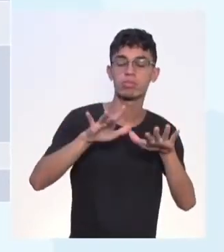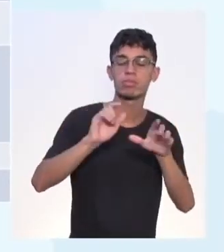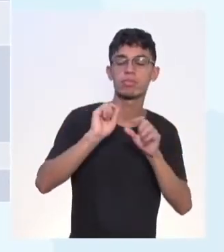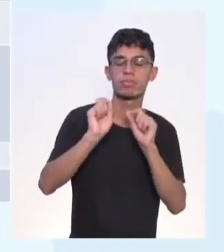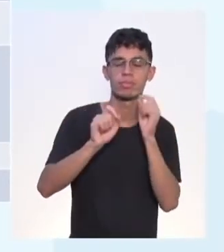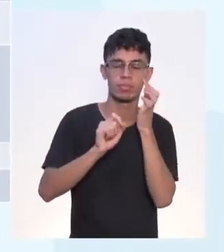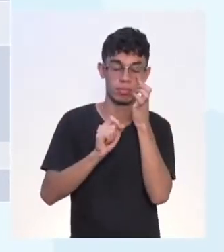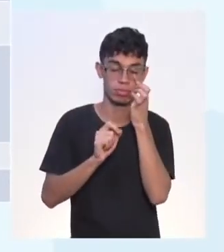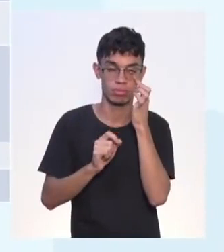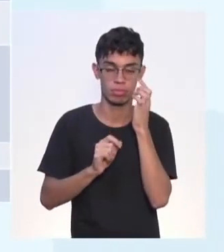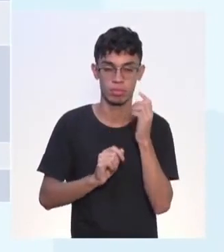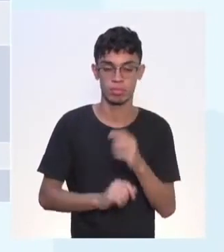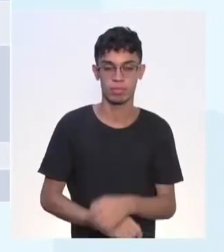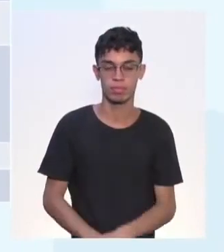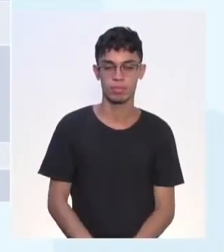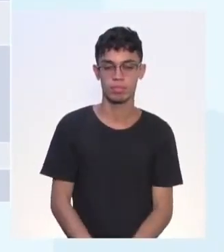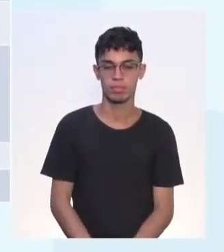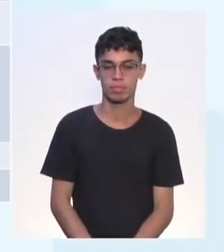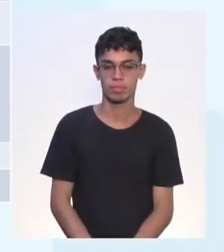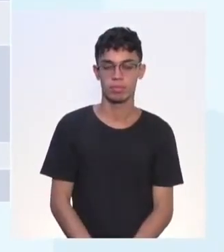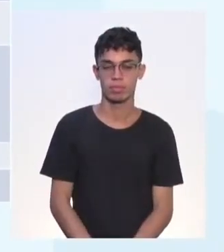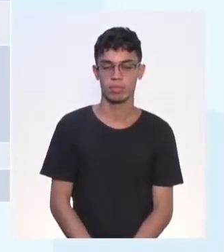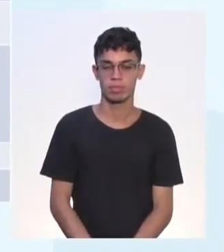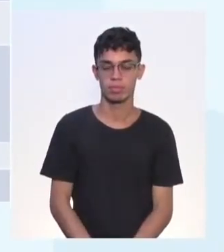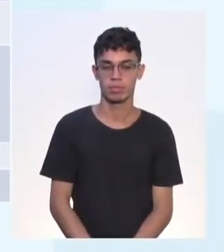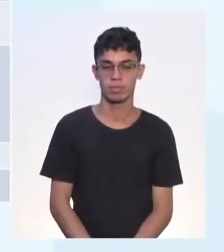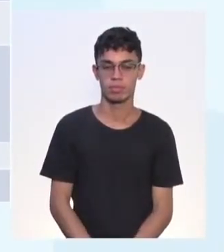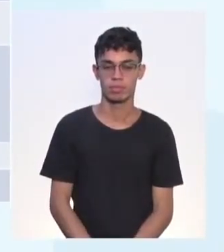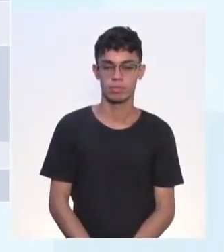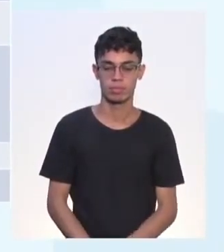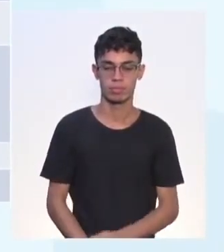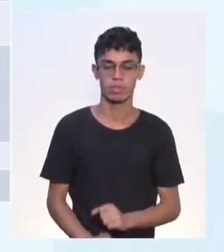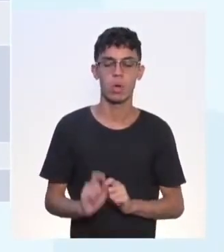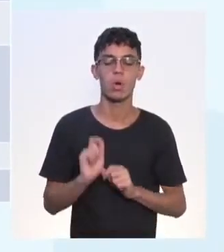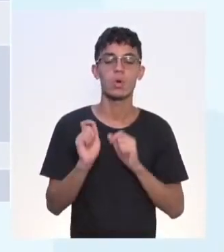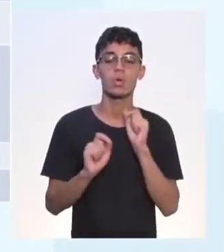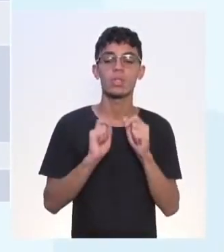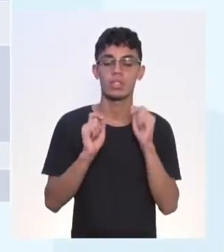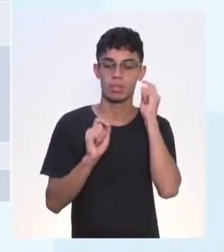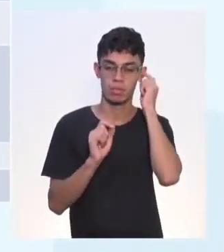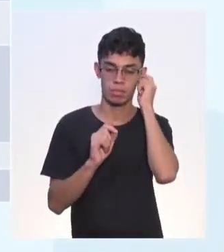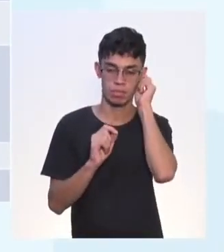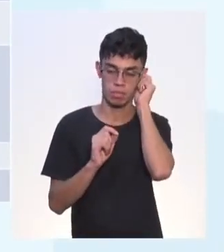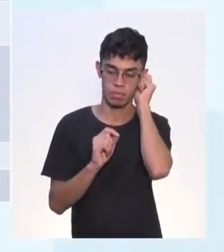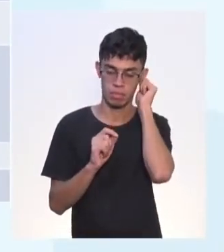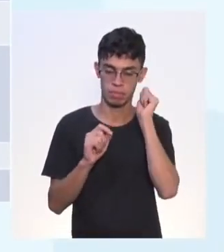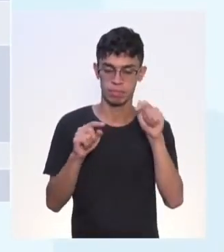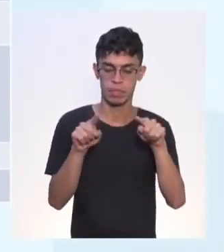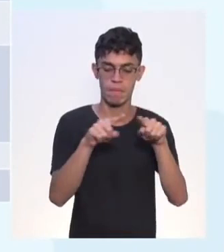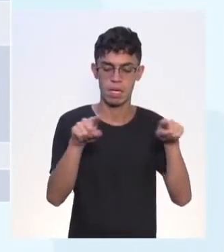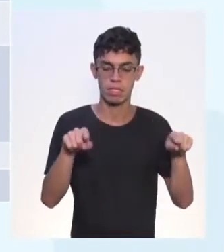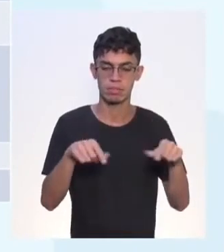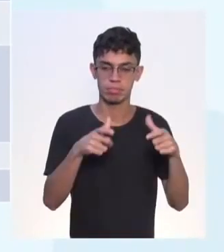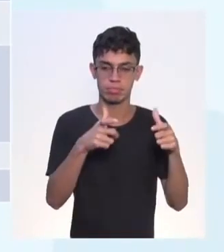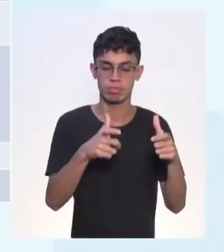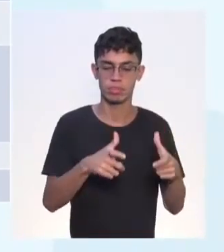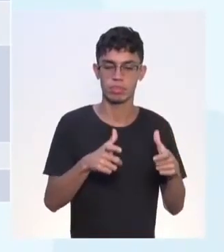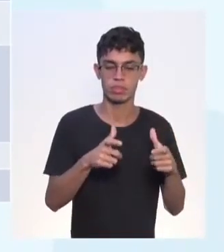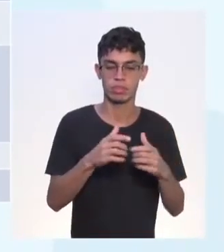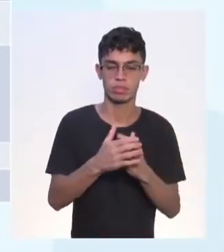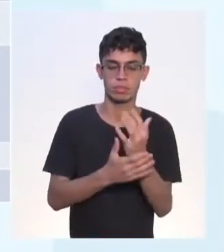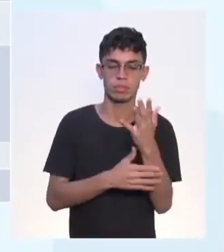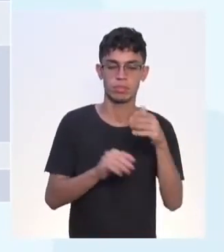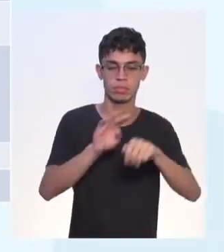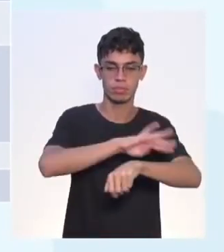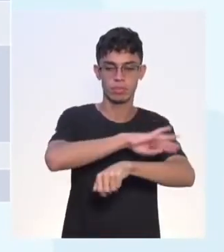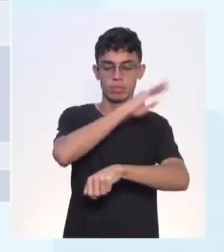quê? A aluna Natália já colocou aqui, ó. O sol cobre o quê? O pátio, a paisagem, as